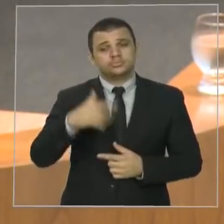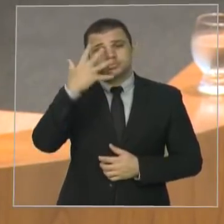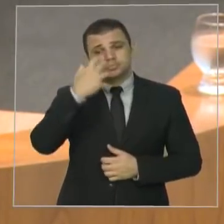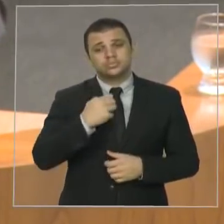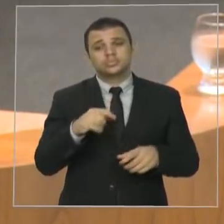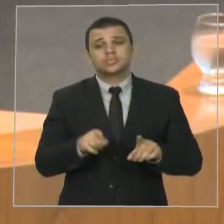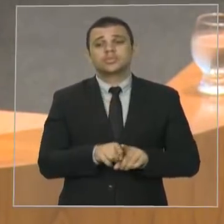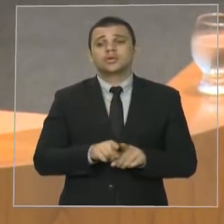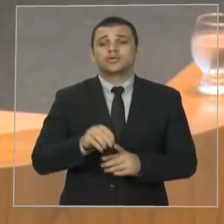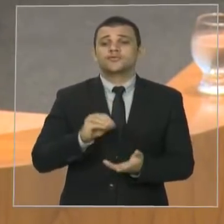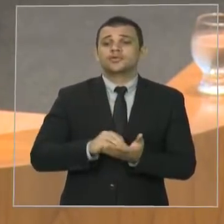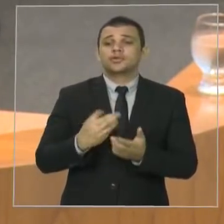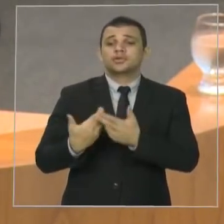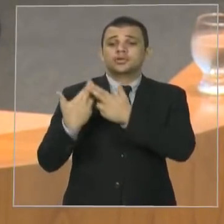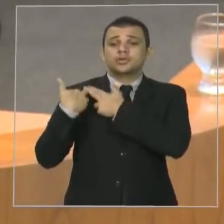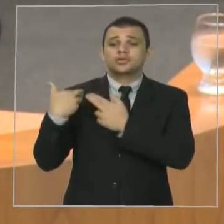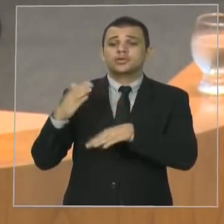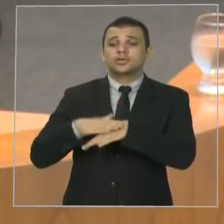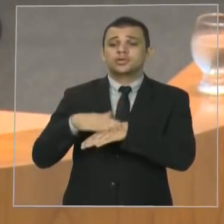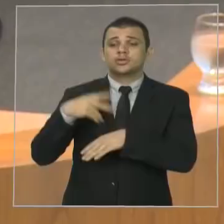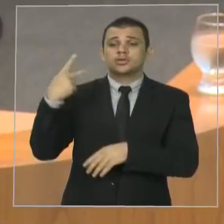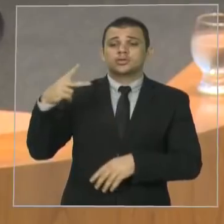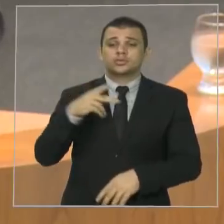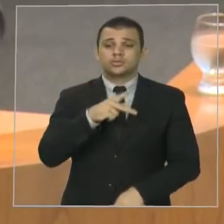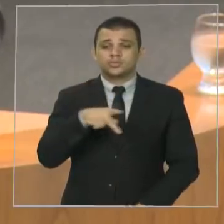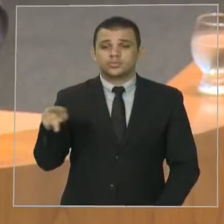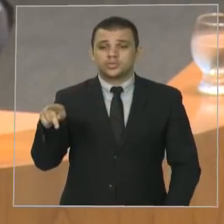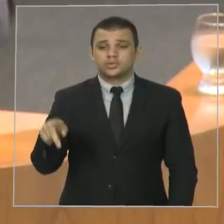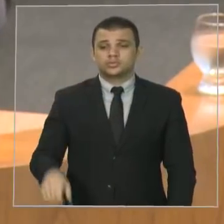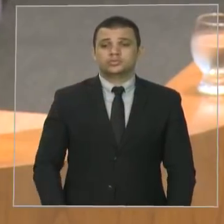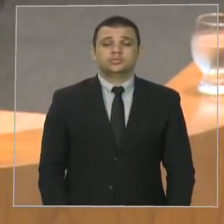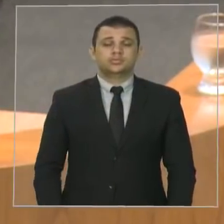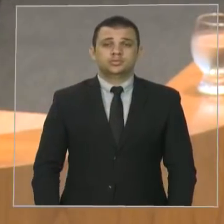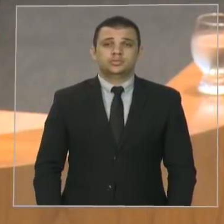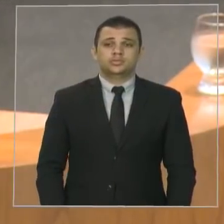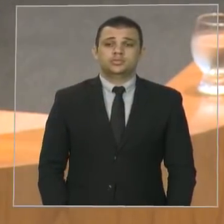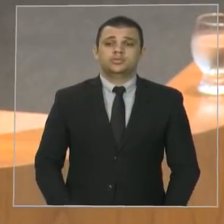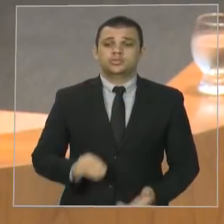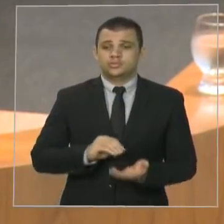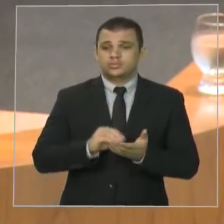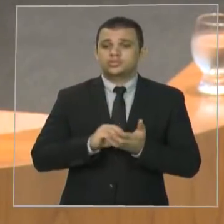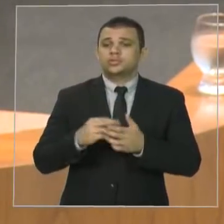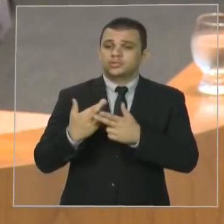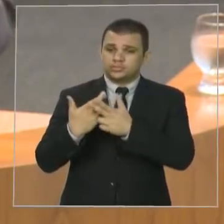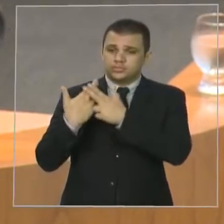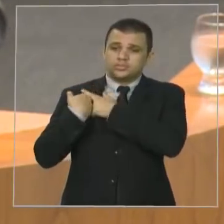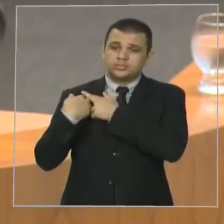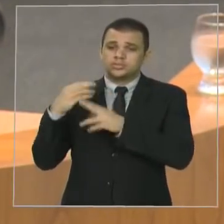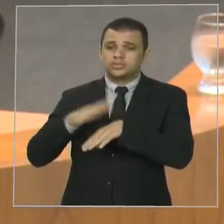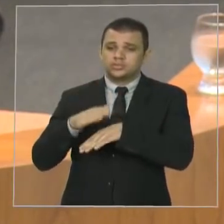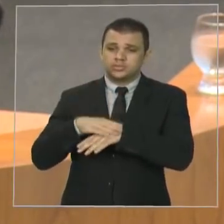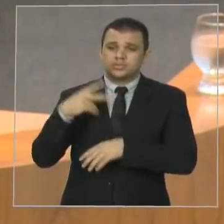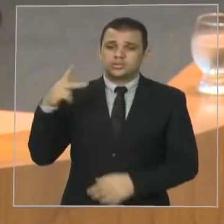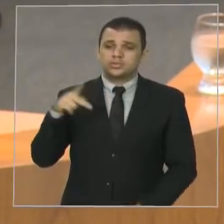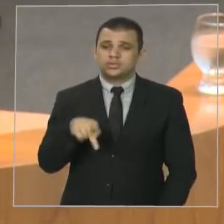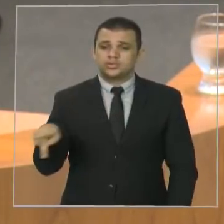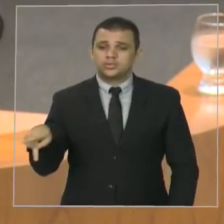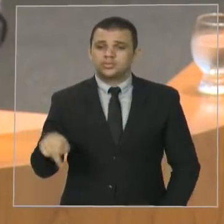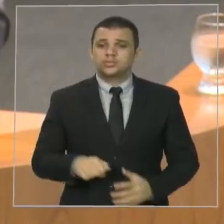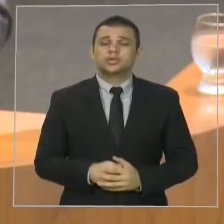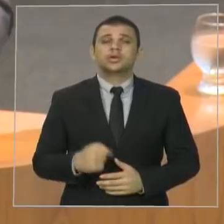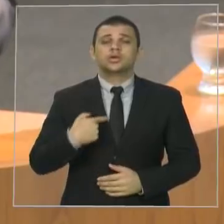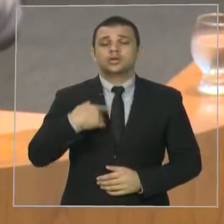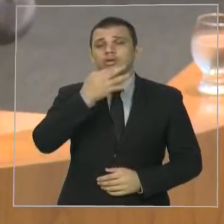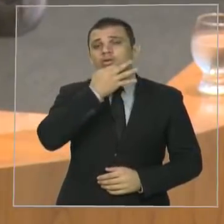O que o povo passou, nossos antepassados, pela ditadura. Já viu você perder seus direitos de ir e vir? Você